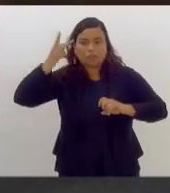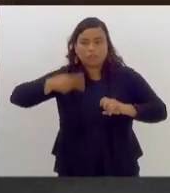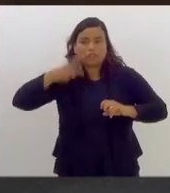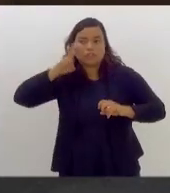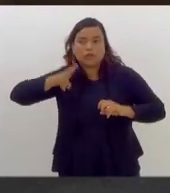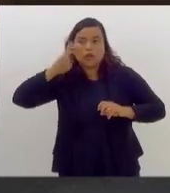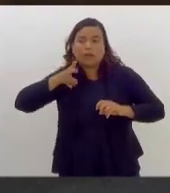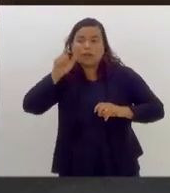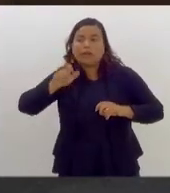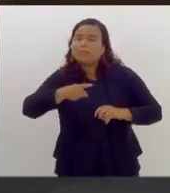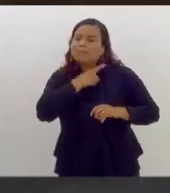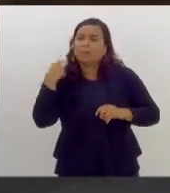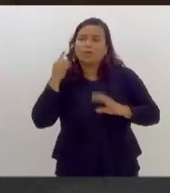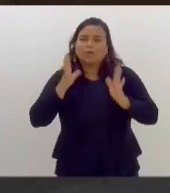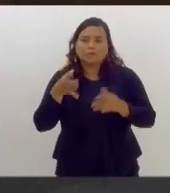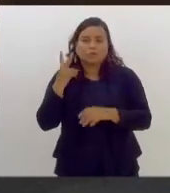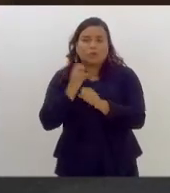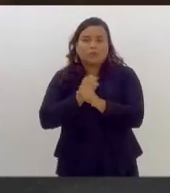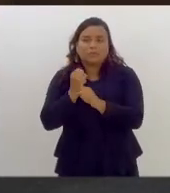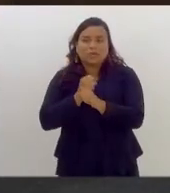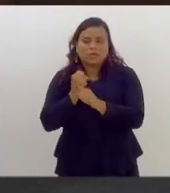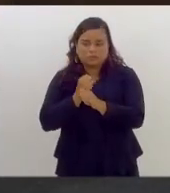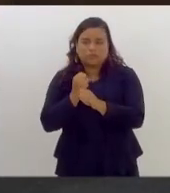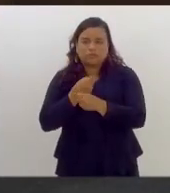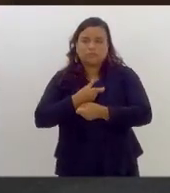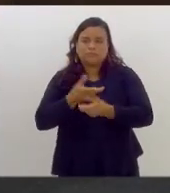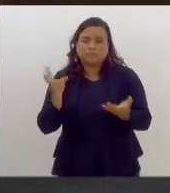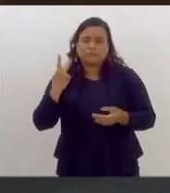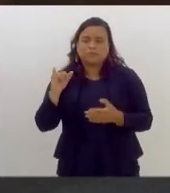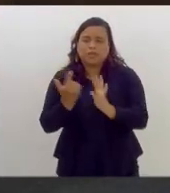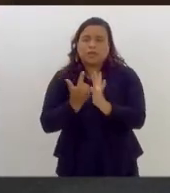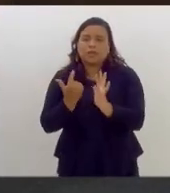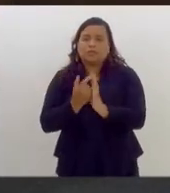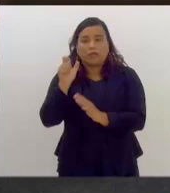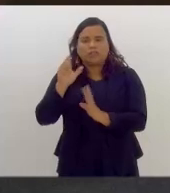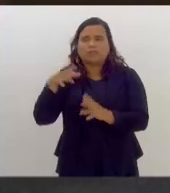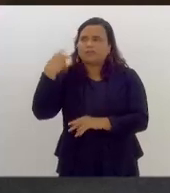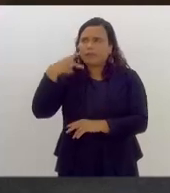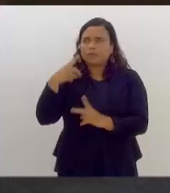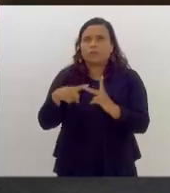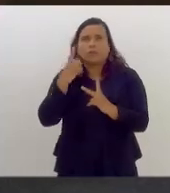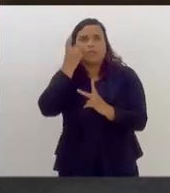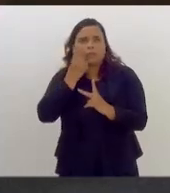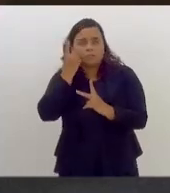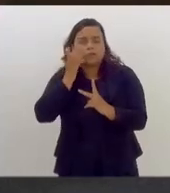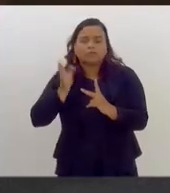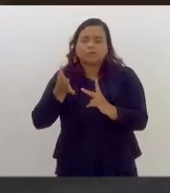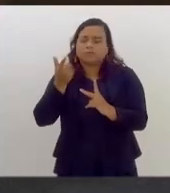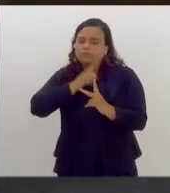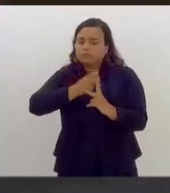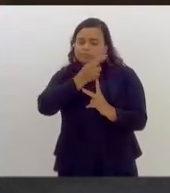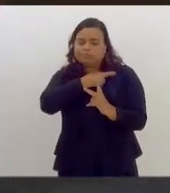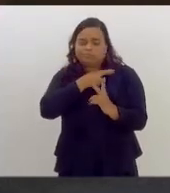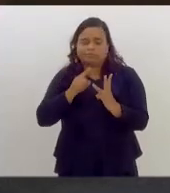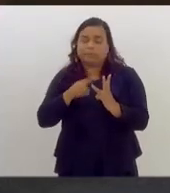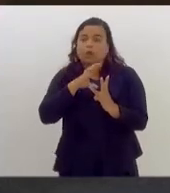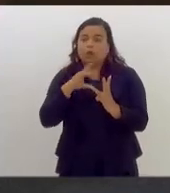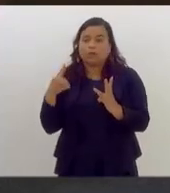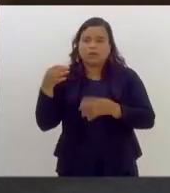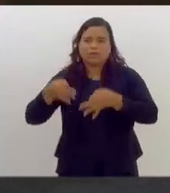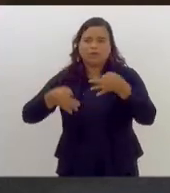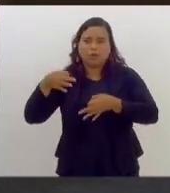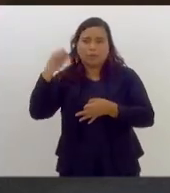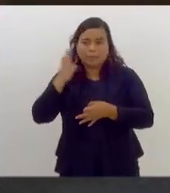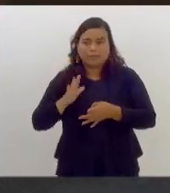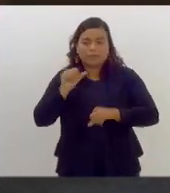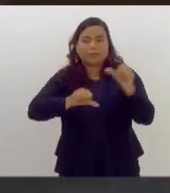já há 2 anos. Ele foi vereador, deputado, foi coordenador do Fórum Brasileiro